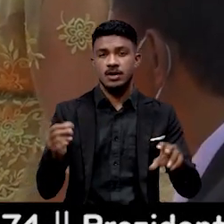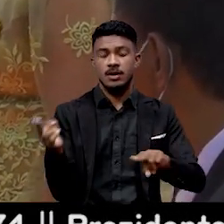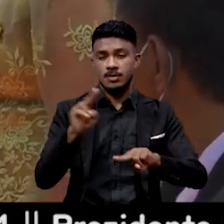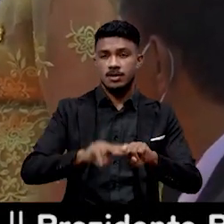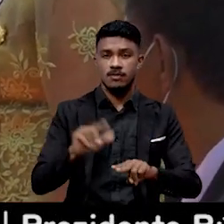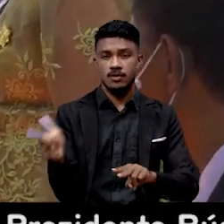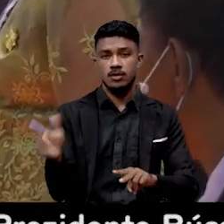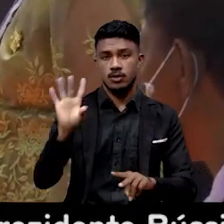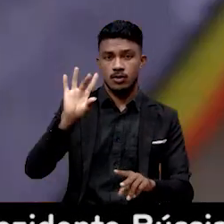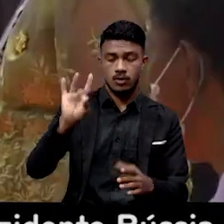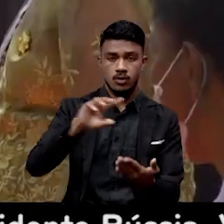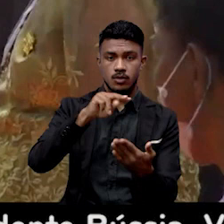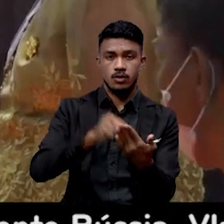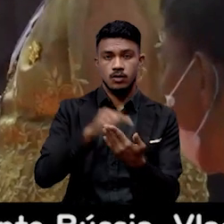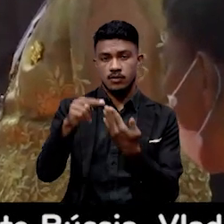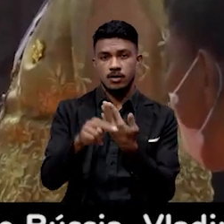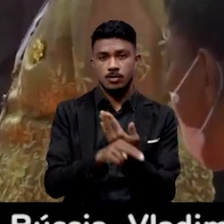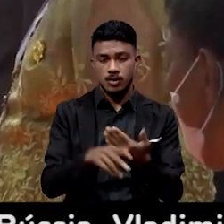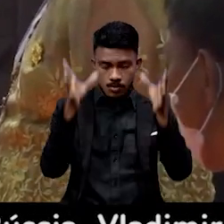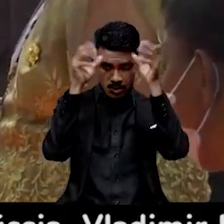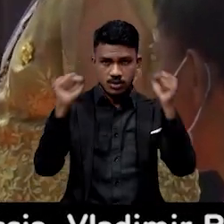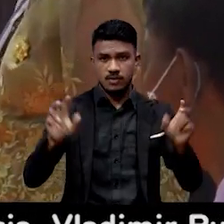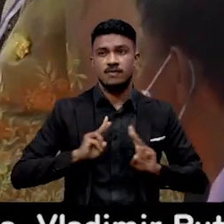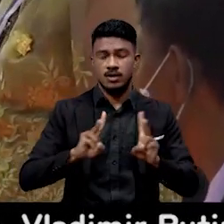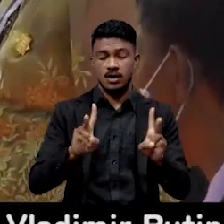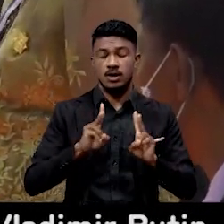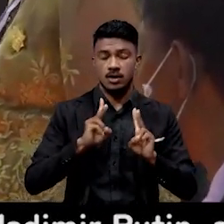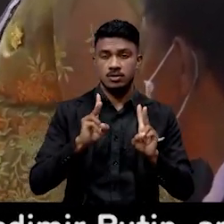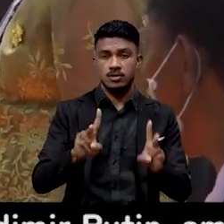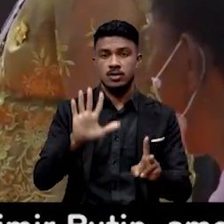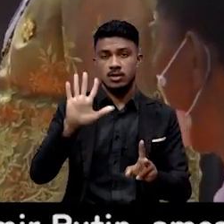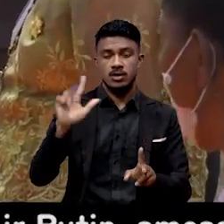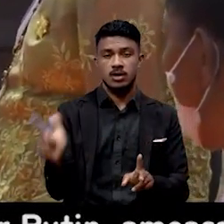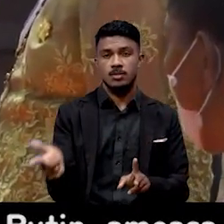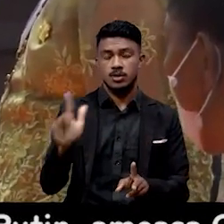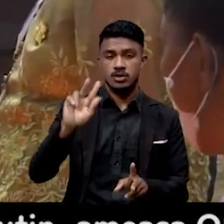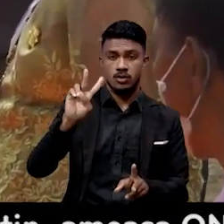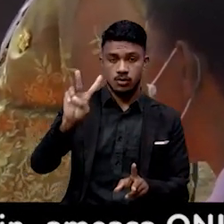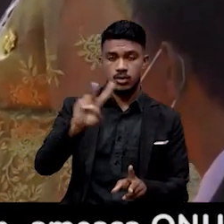novembro, né? Presidente da República condecora veterano na Lima Nuluresin Rua, no foi indulto ba